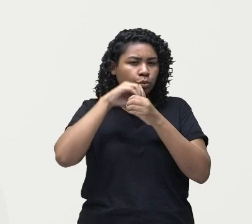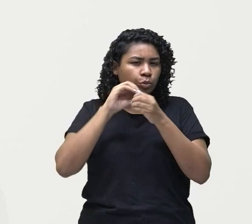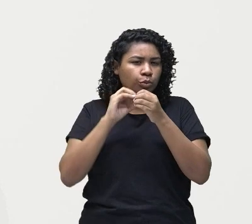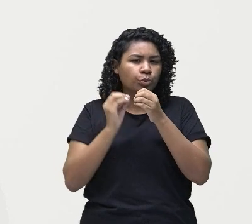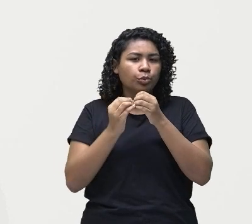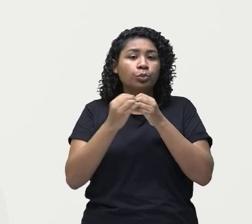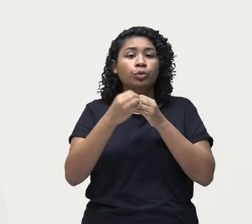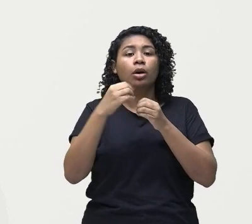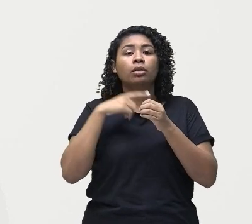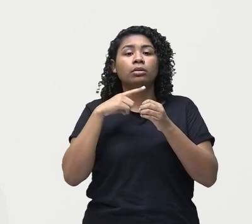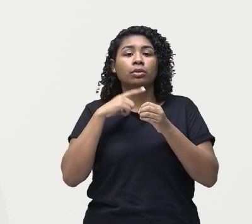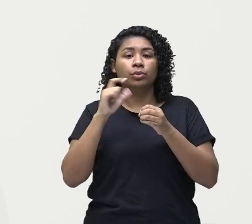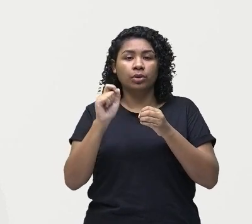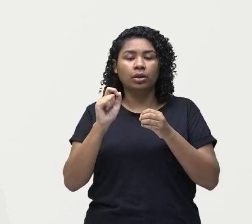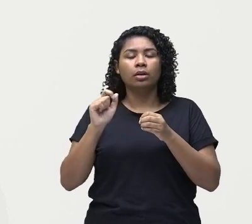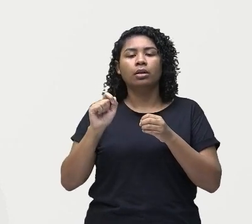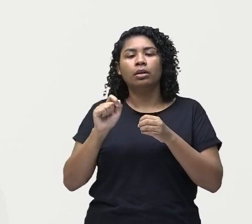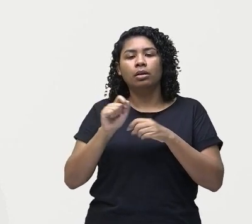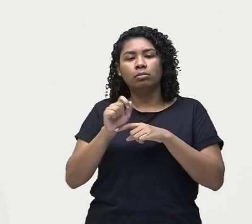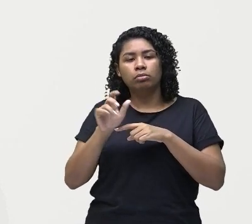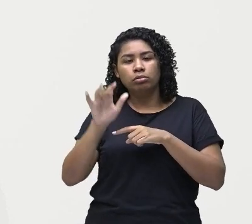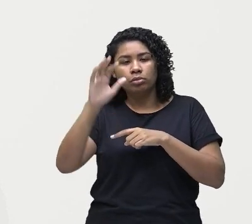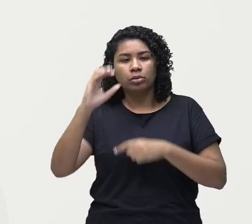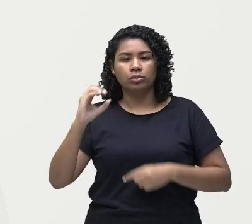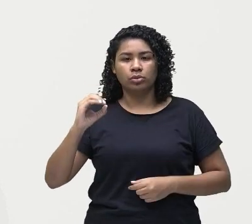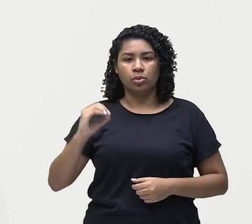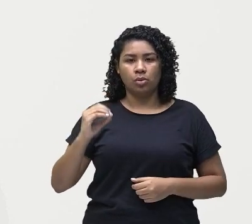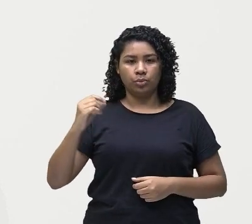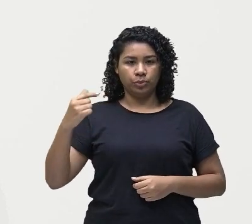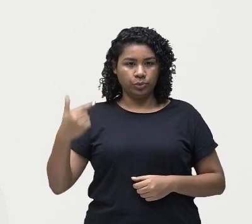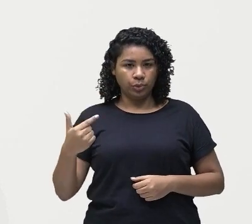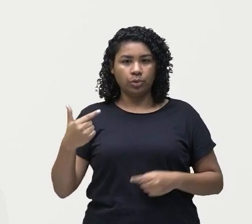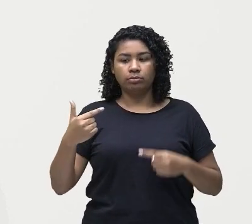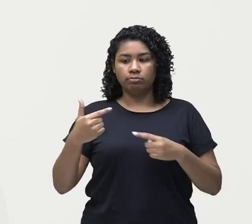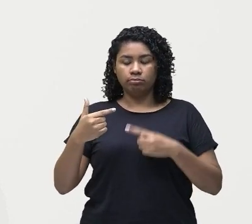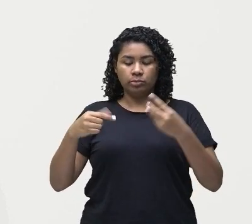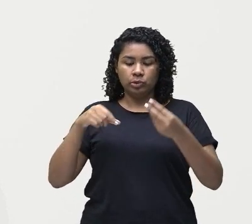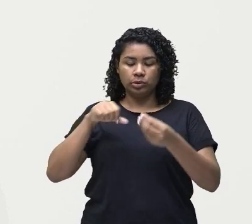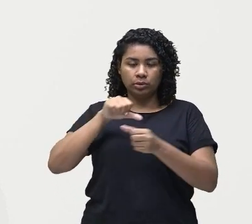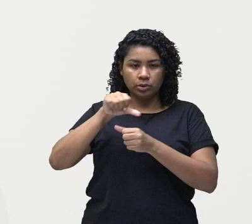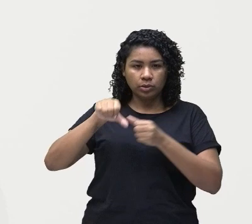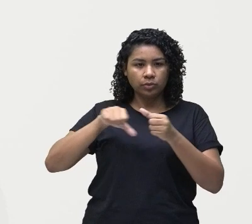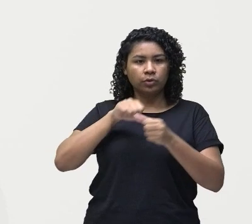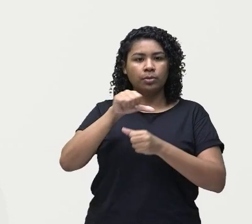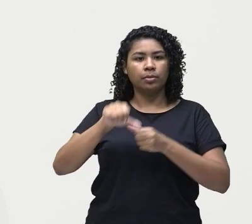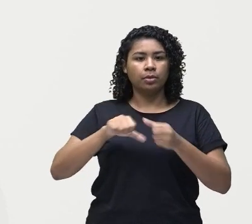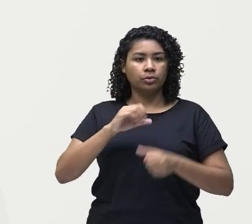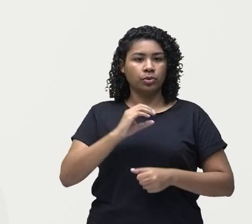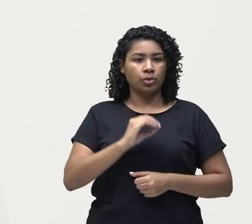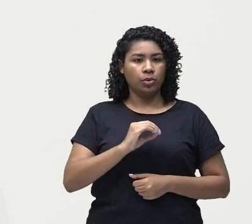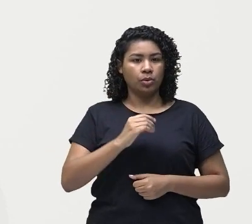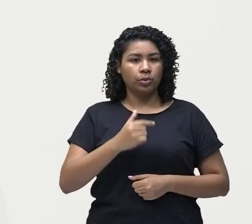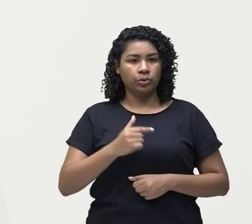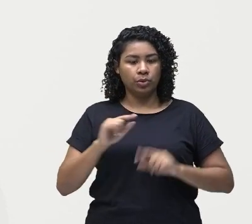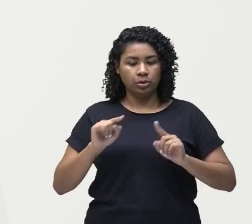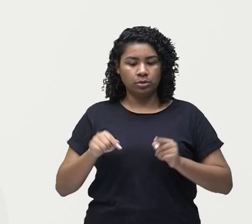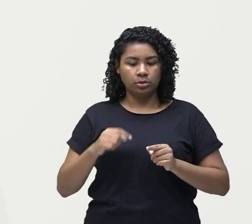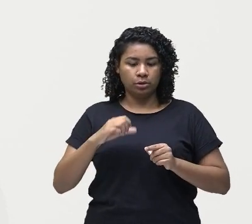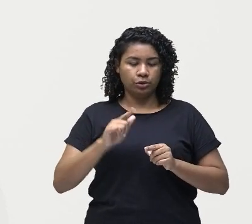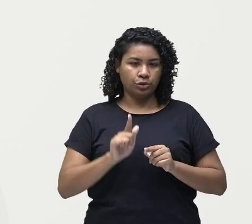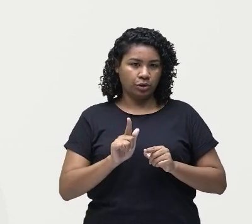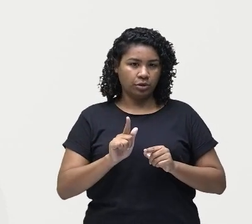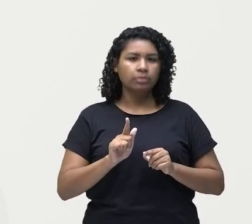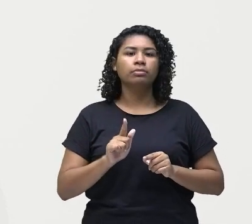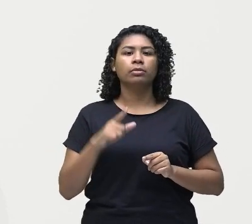das moléculas do gás oxigênio, formando oxigênio livre, que reage em uma segunda etapa